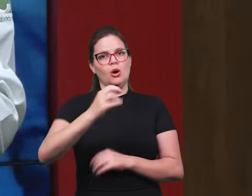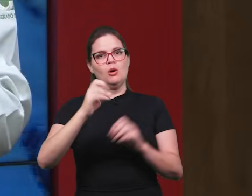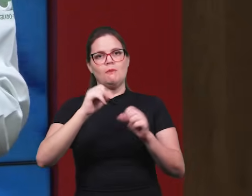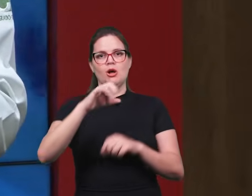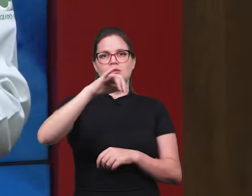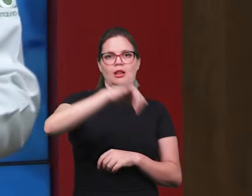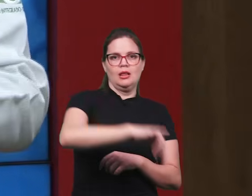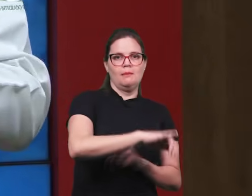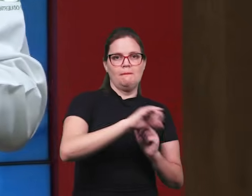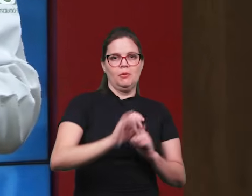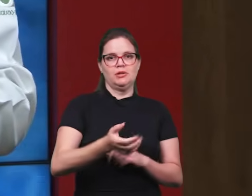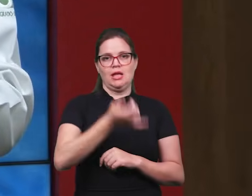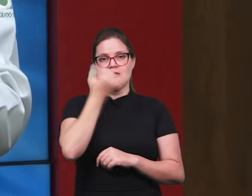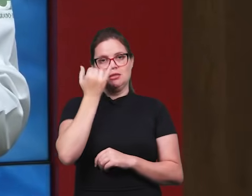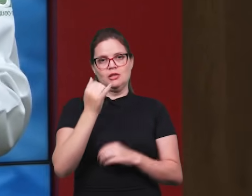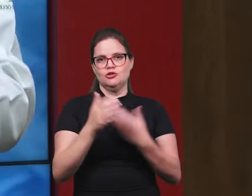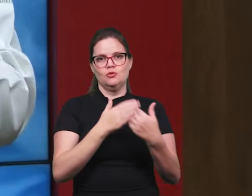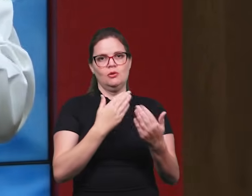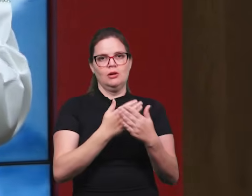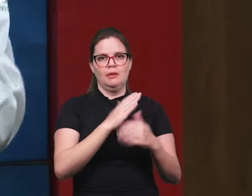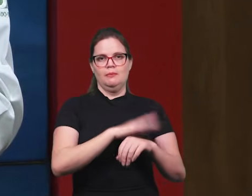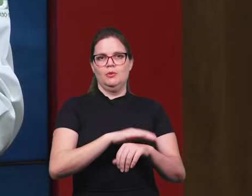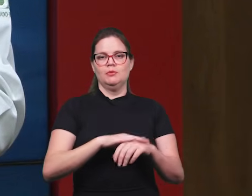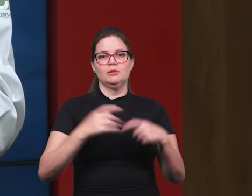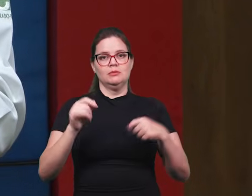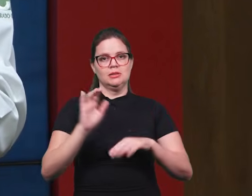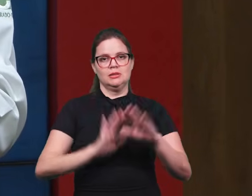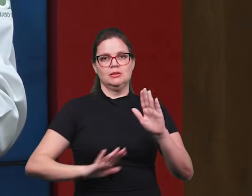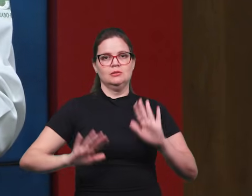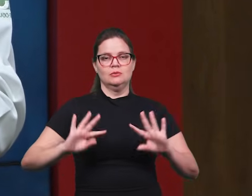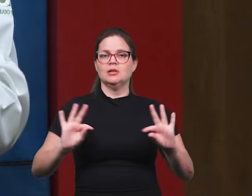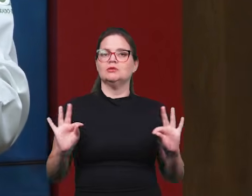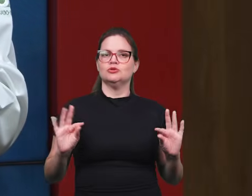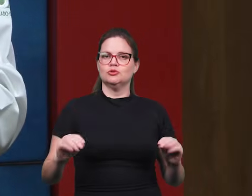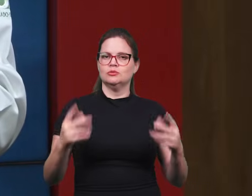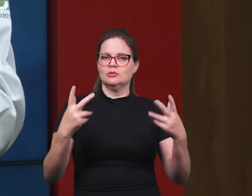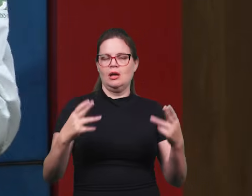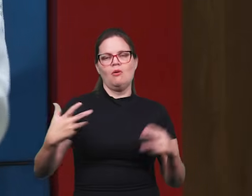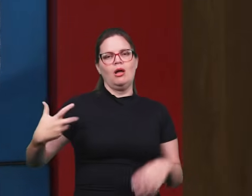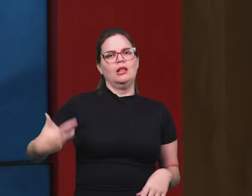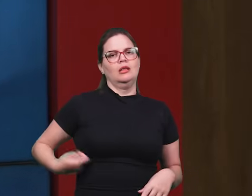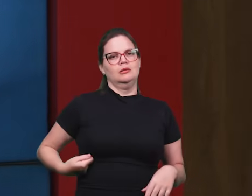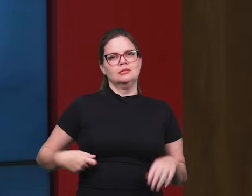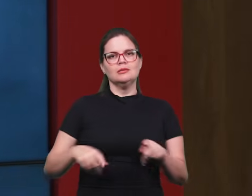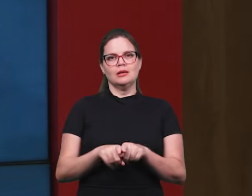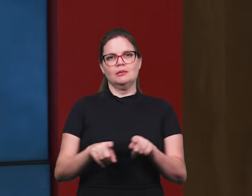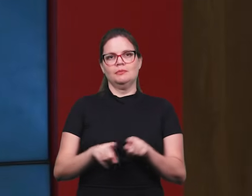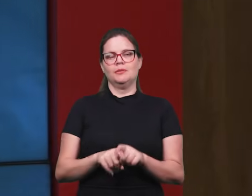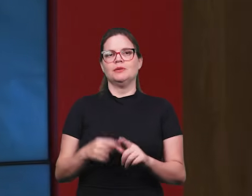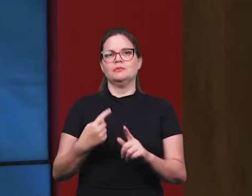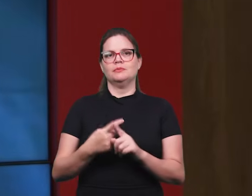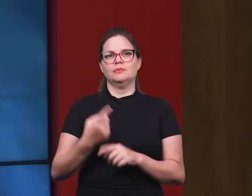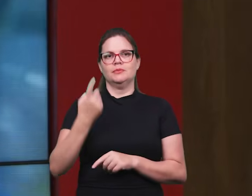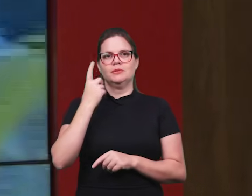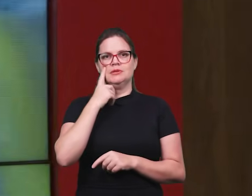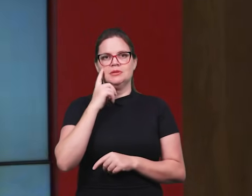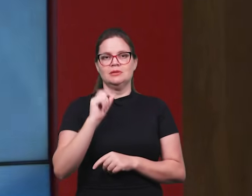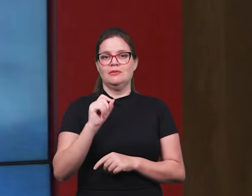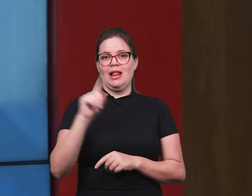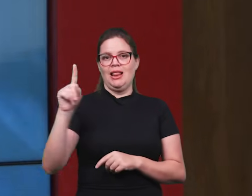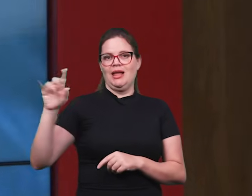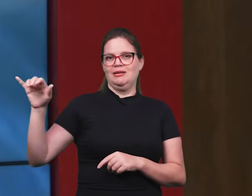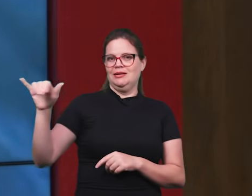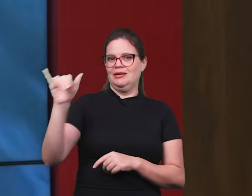ou menos a mesma coisa, você tem que ter cuidado o tempo todo. Então, diferente, ali é uma pessoa tomando conta da vida